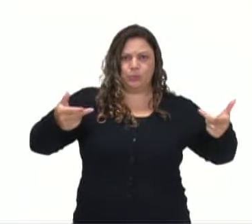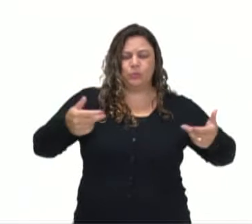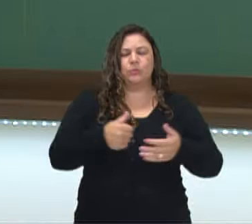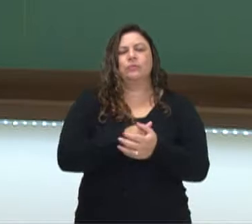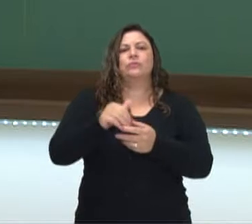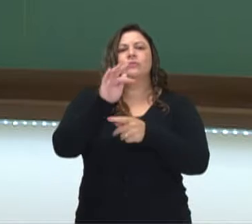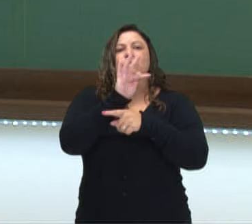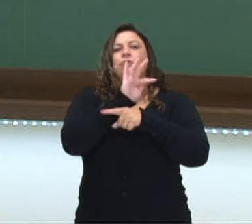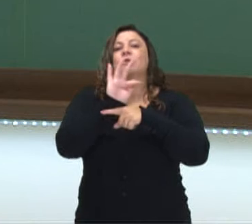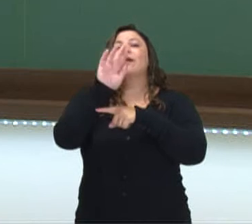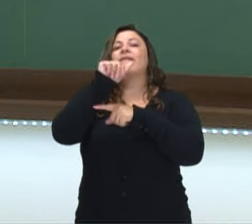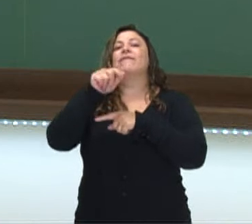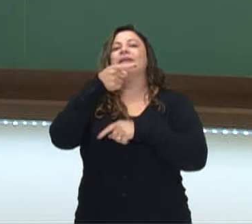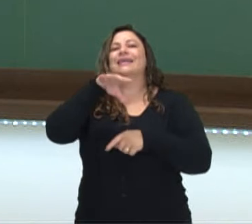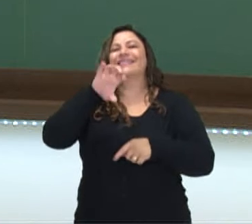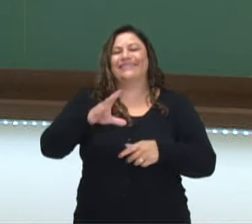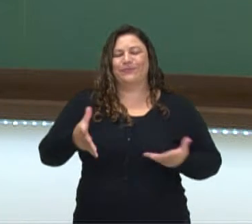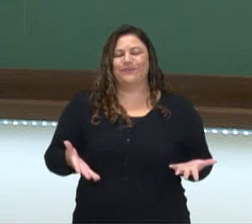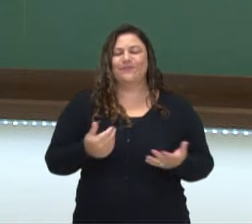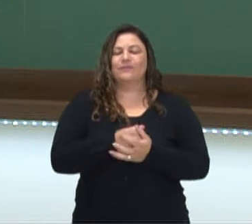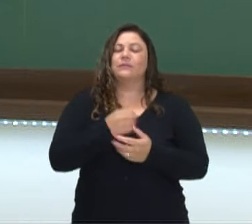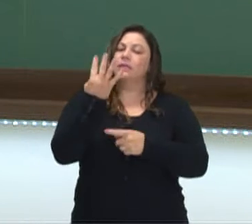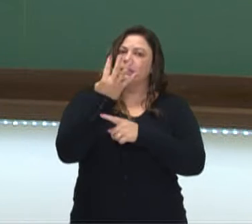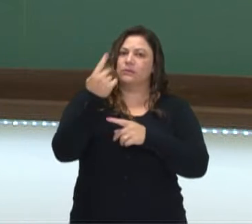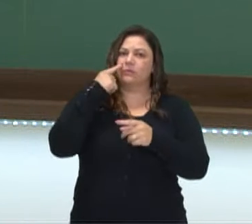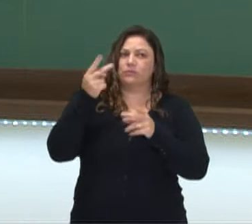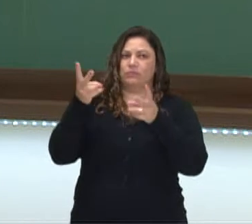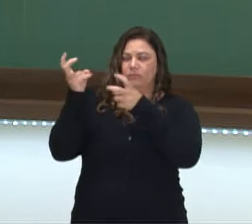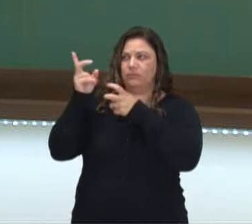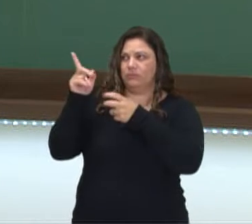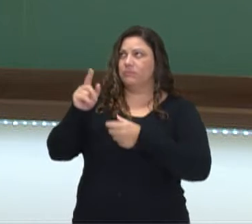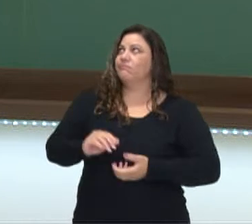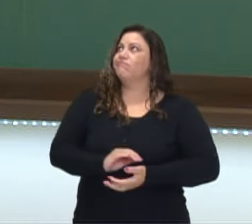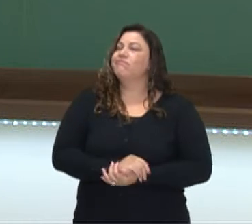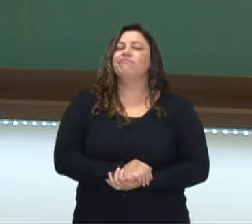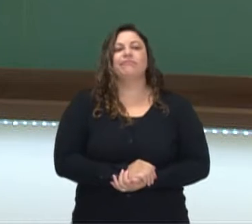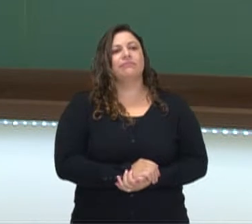fração. Essa é a propriedade 4, tá bom?